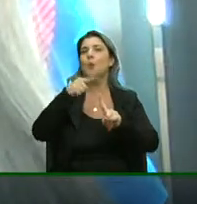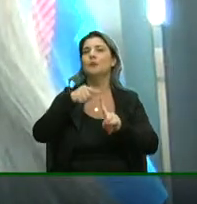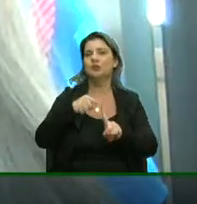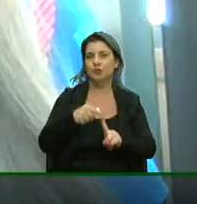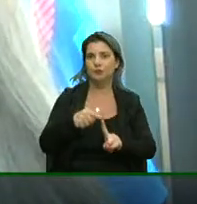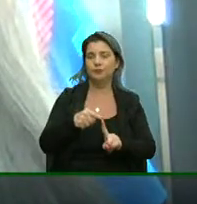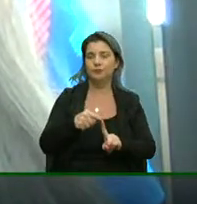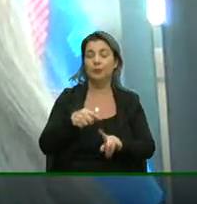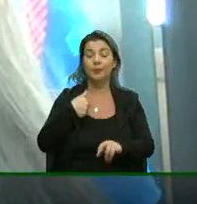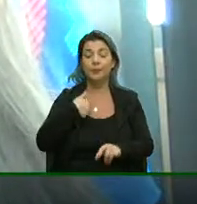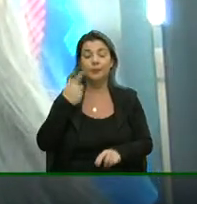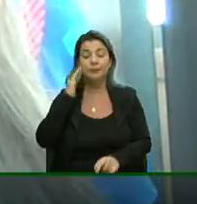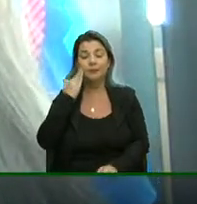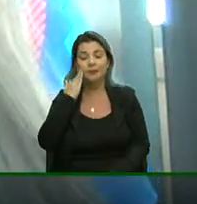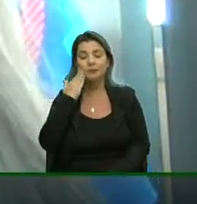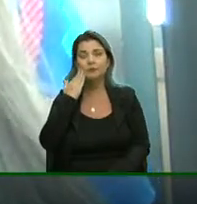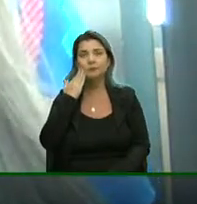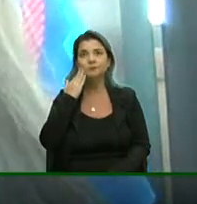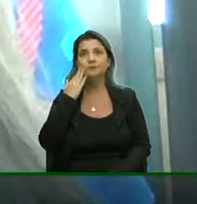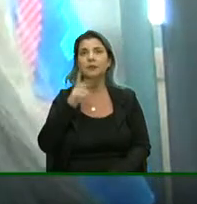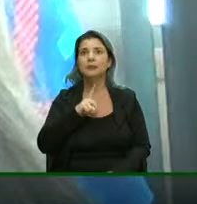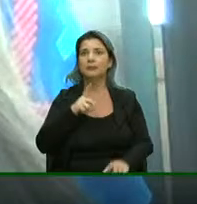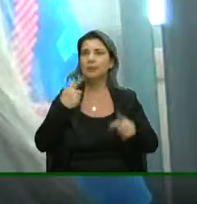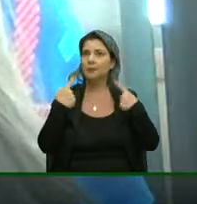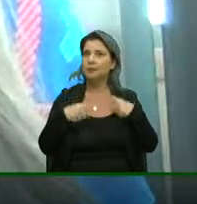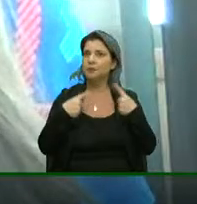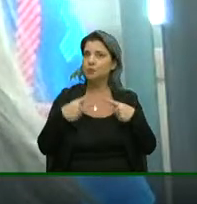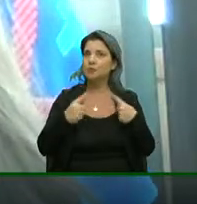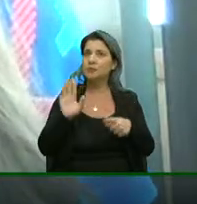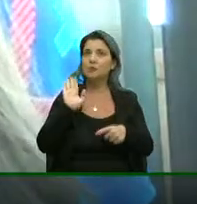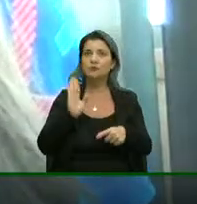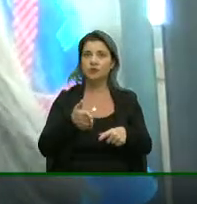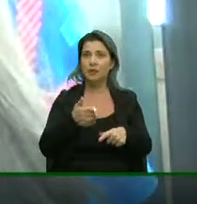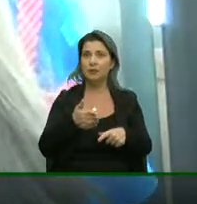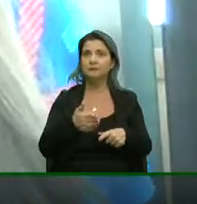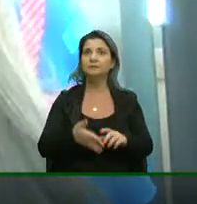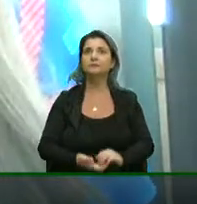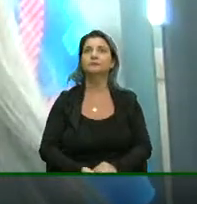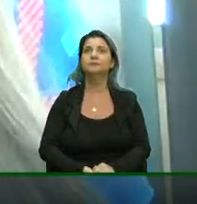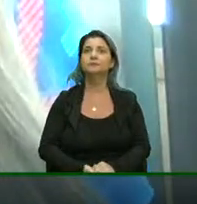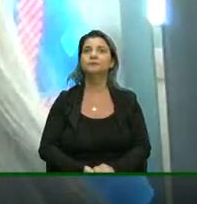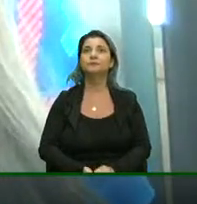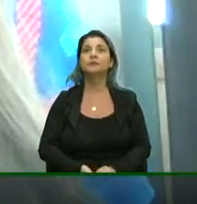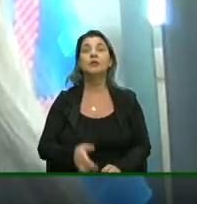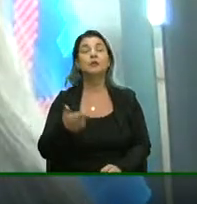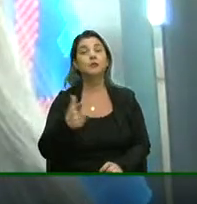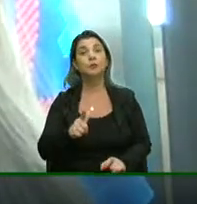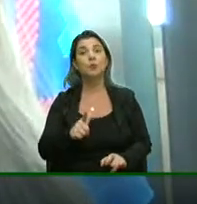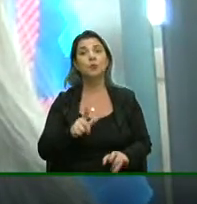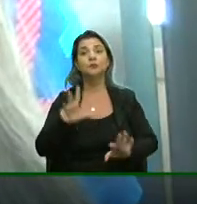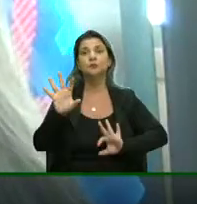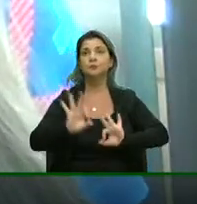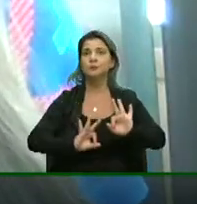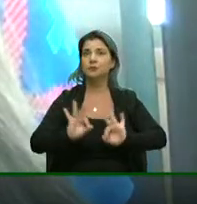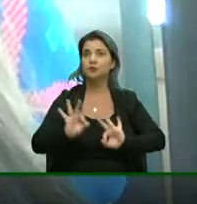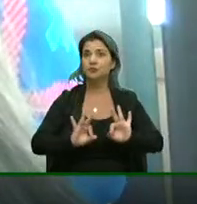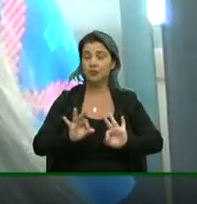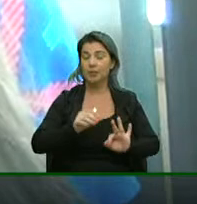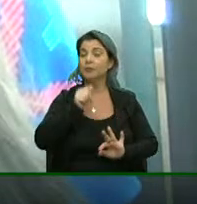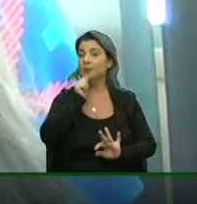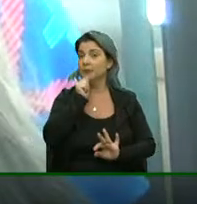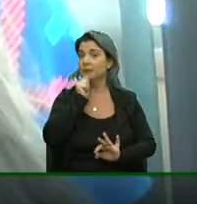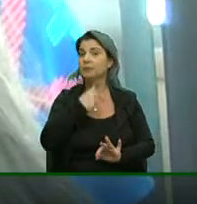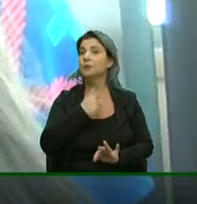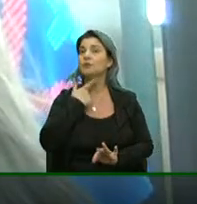que há uma discussão já em torno disso nesta casa e um outro projeto ainda, que eu gostaria de